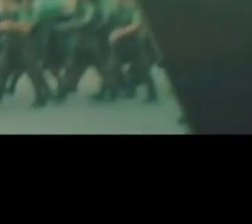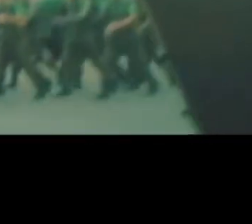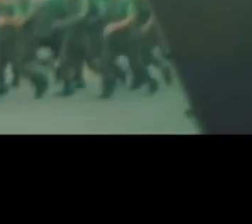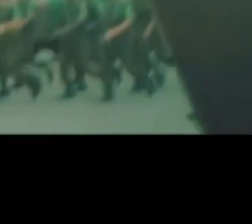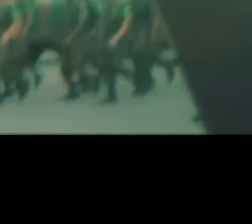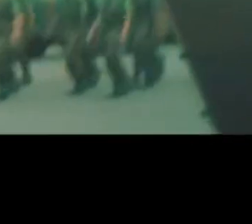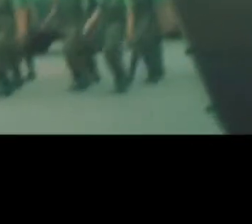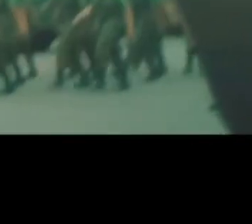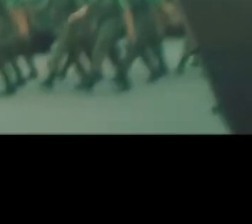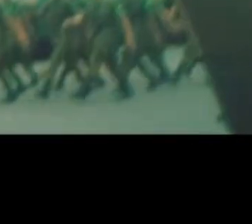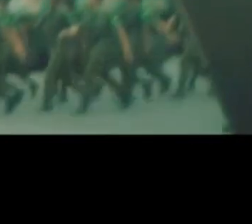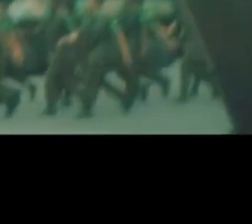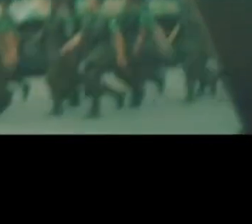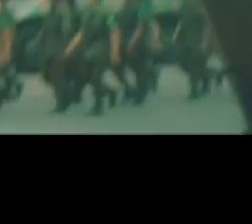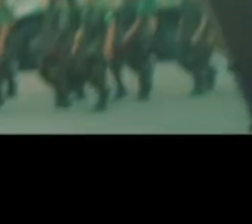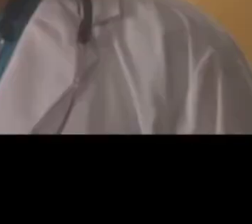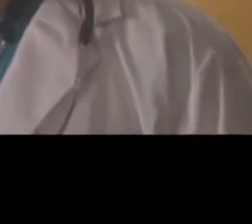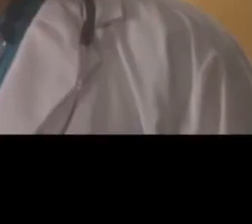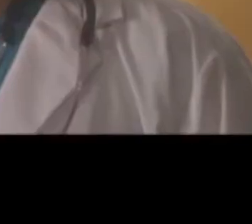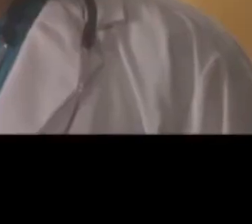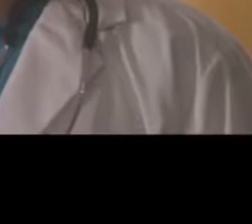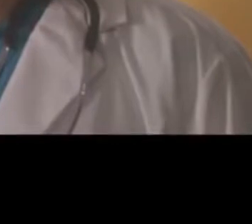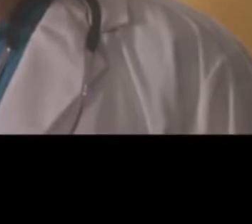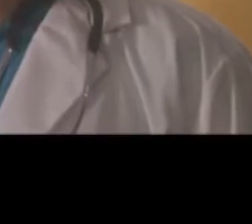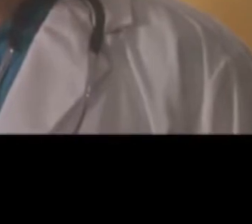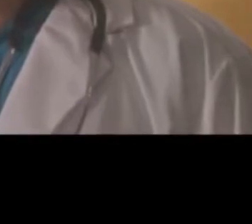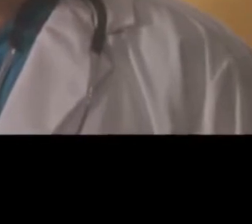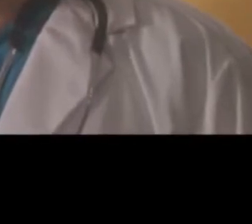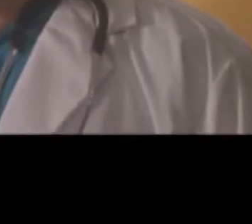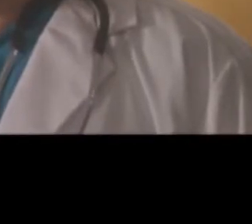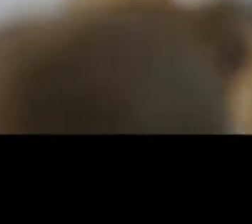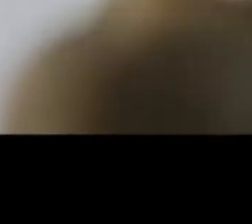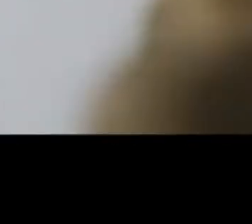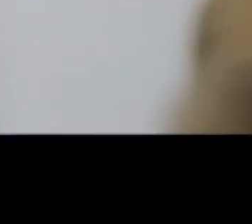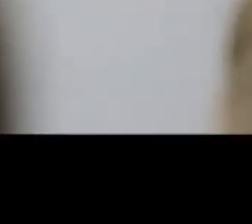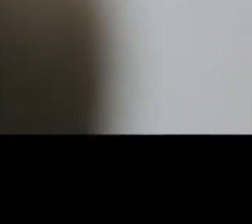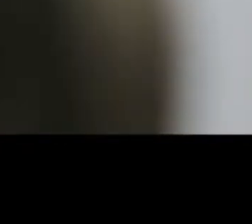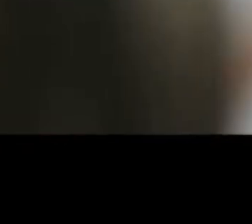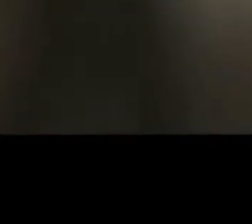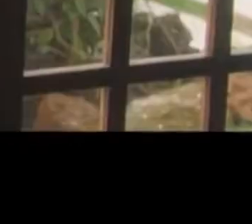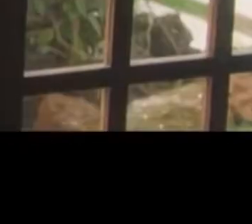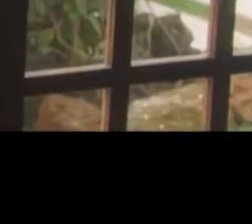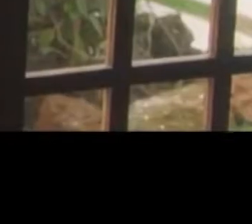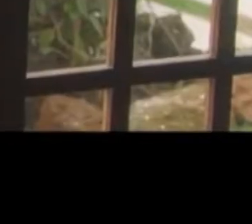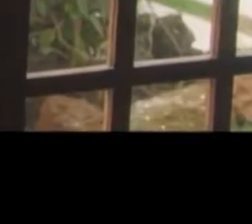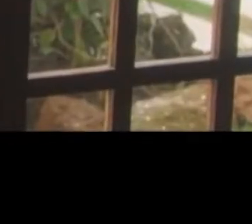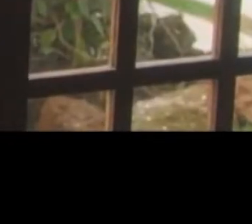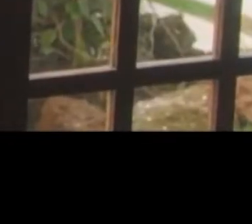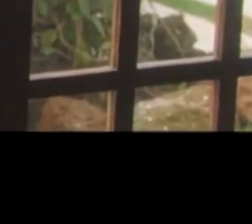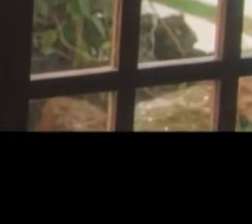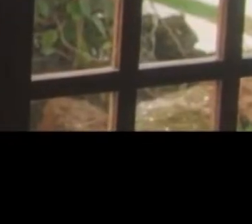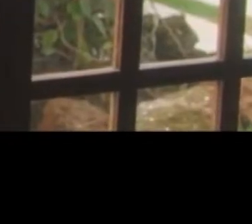os que cuidam da pátria, para os que pedem por mais saúde, educação e segurança,